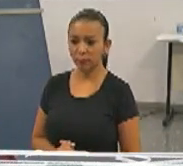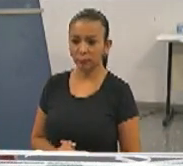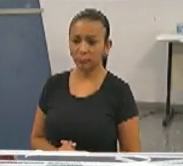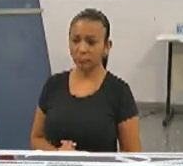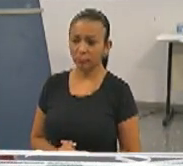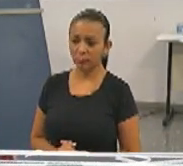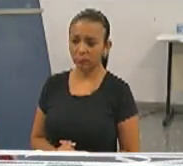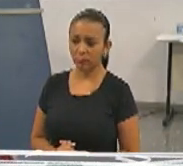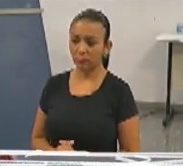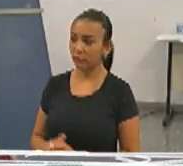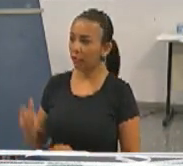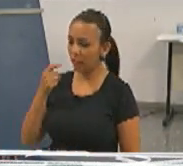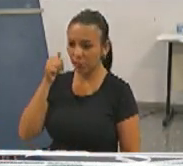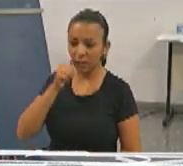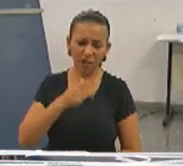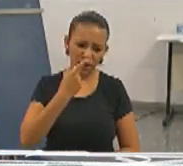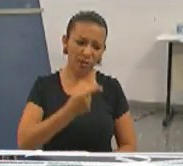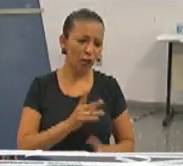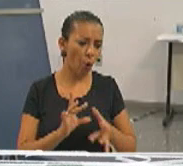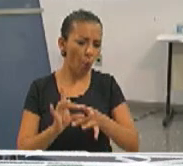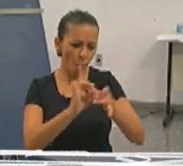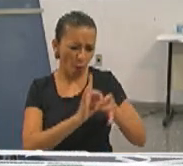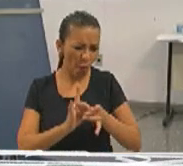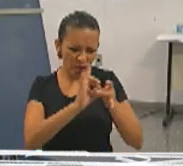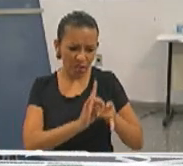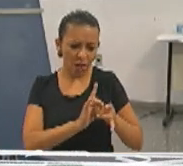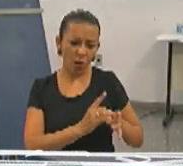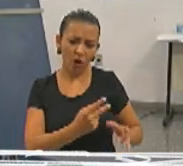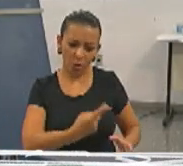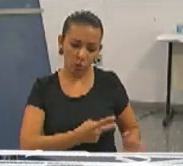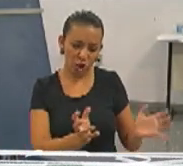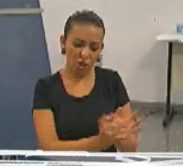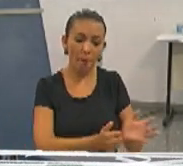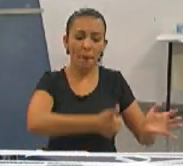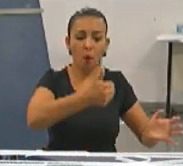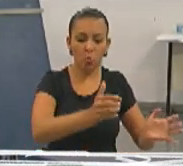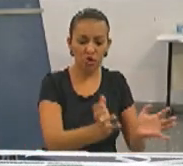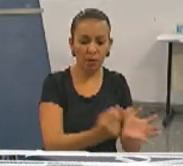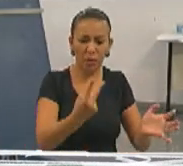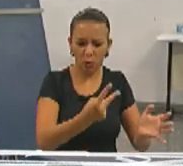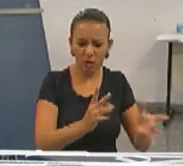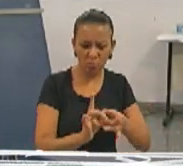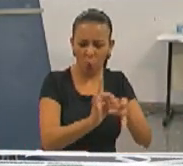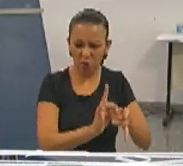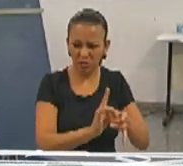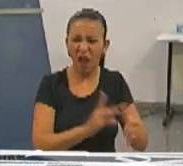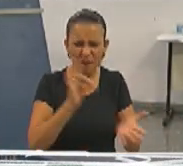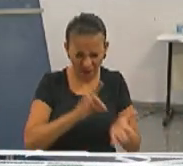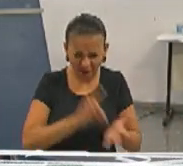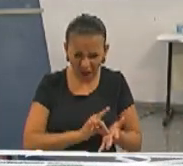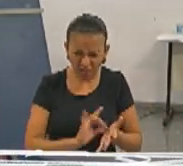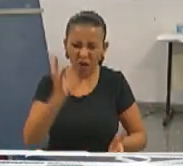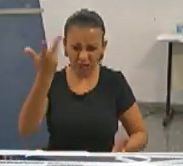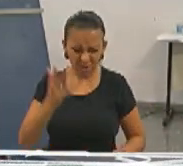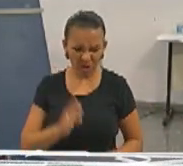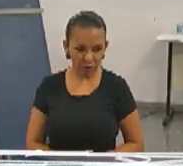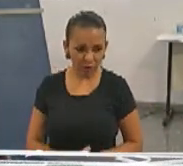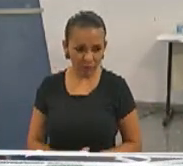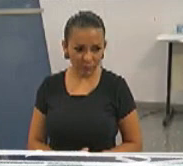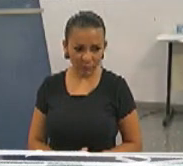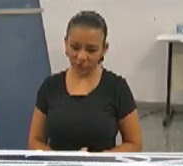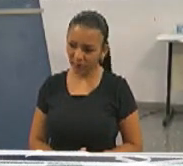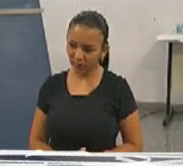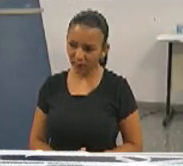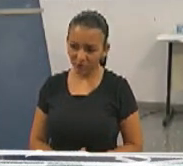Os rumores de uma união, de uma possível união entre a Chapa 1 e a Chapa 2, são realmente verdade? A Chapa 1 e a Chapa 2, não